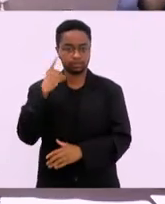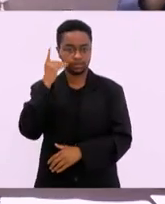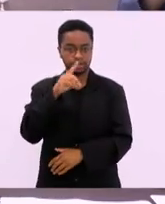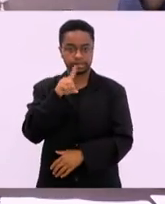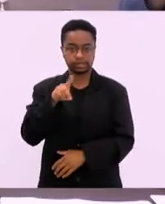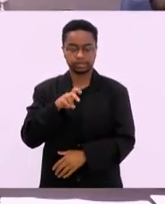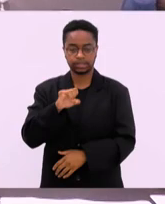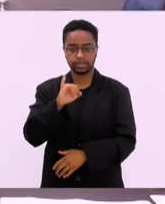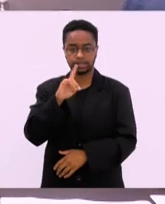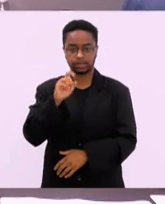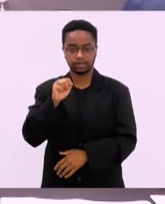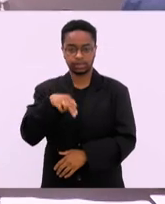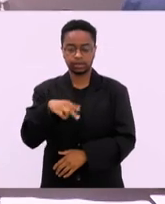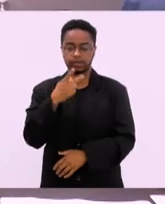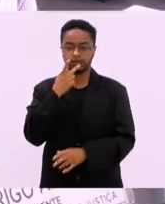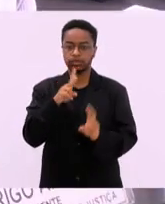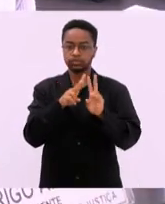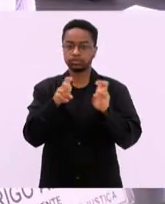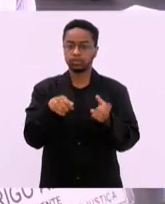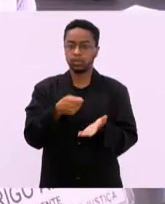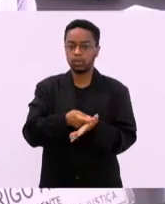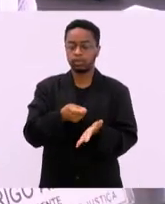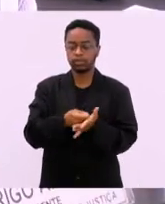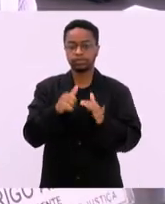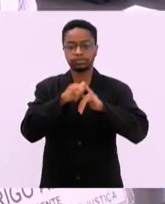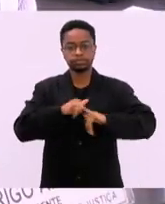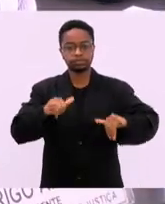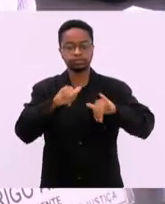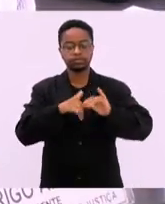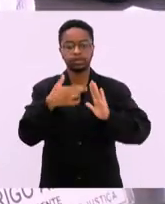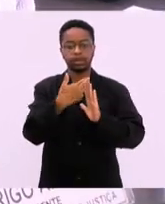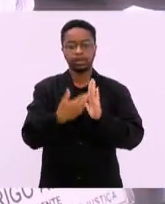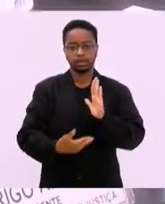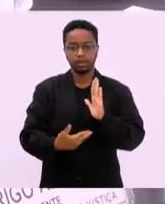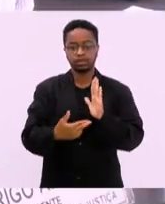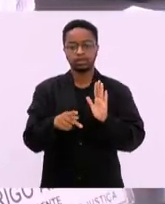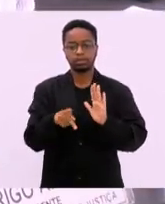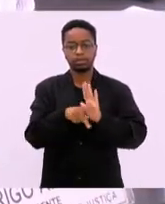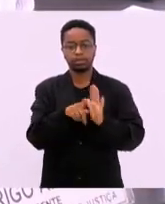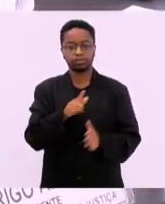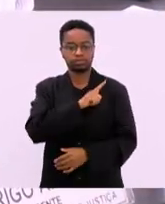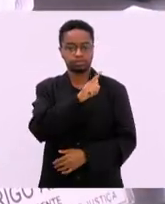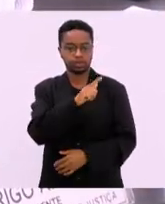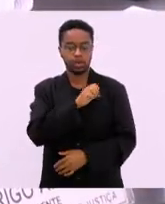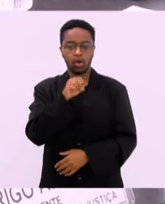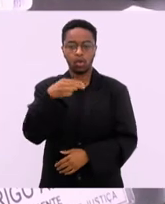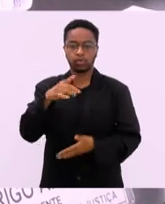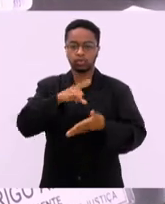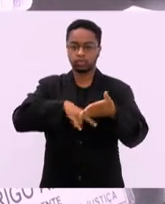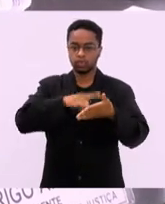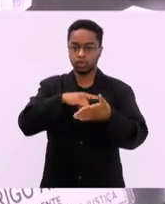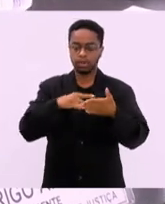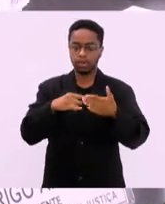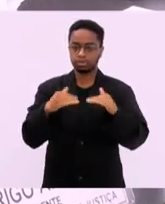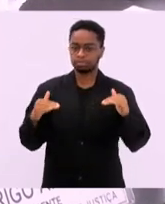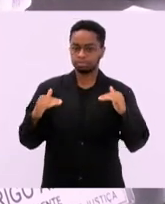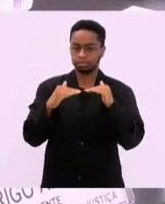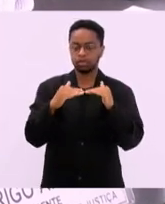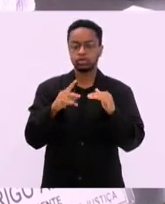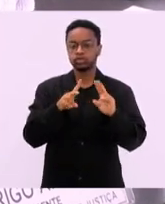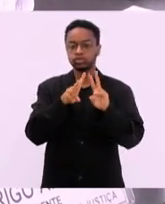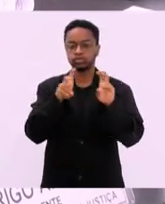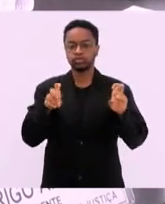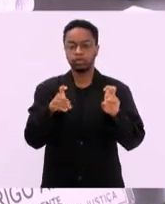Zeidan, que dispõe sobre a obrigatoriedade da divulgação de relatórios gerenciais ou documentos equiparados referentes aos custos